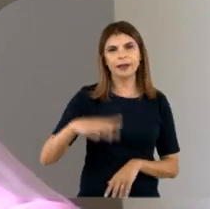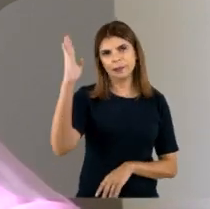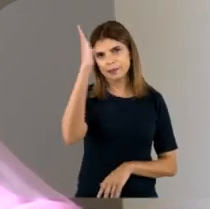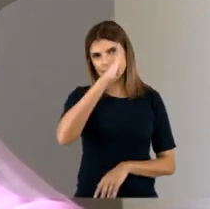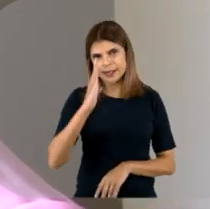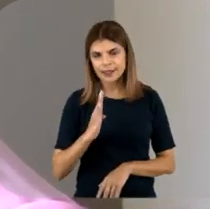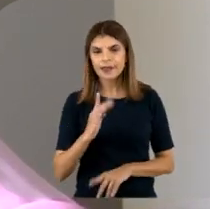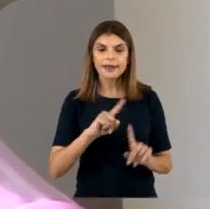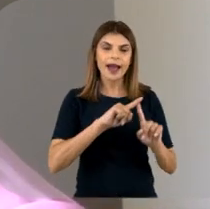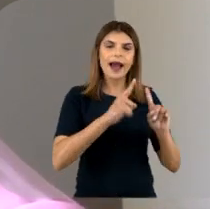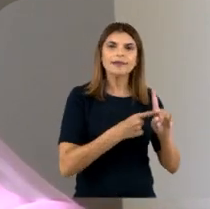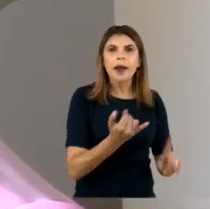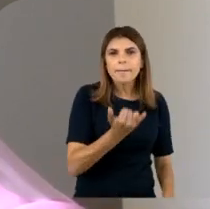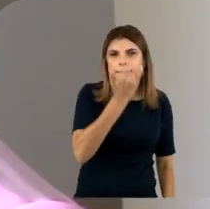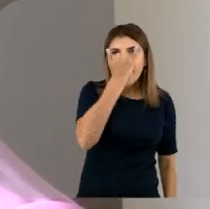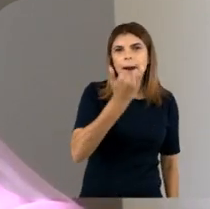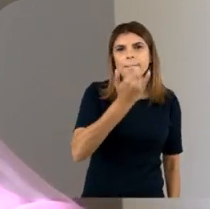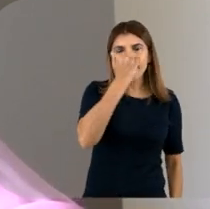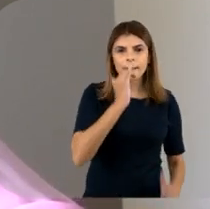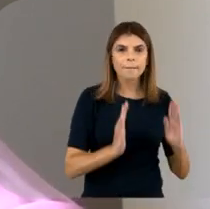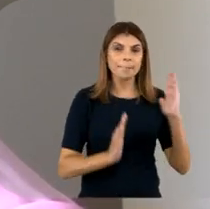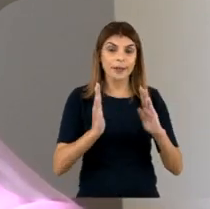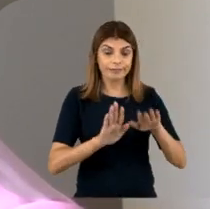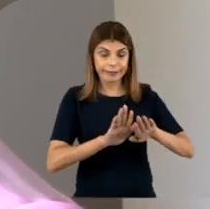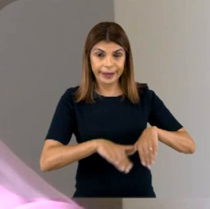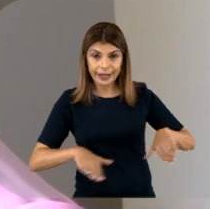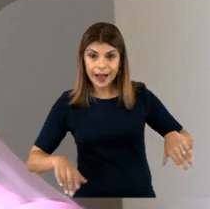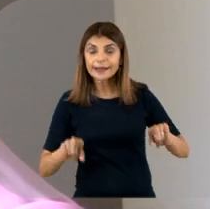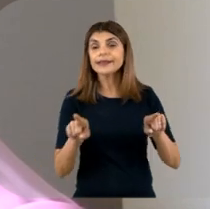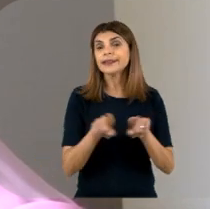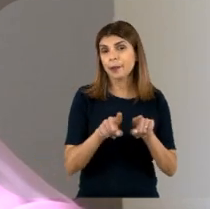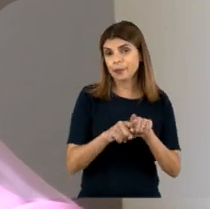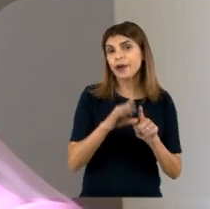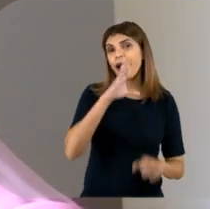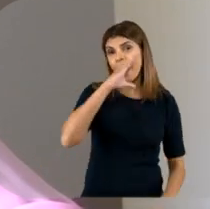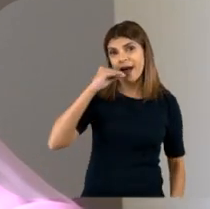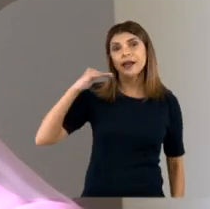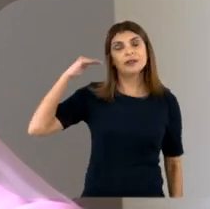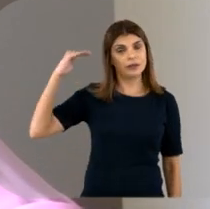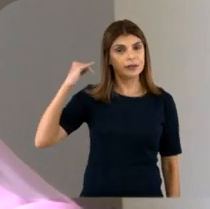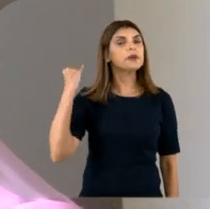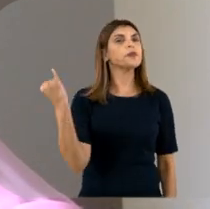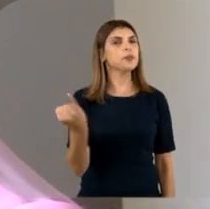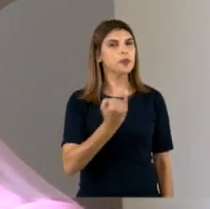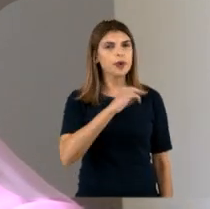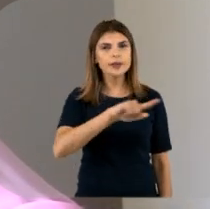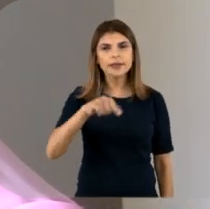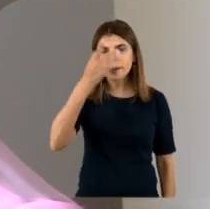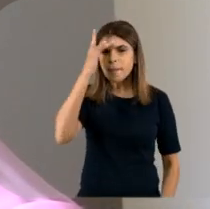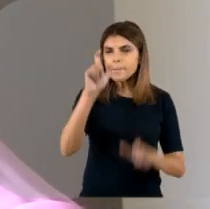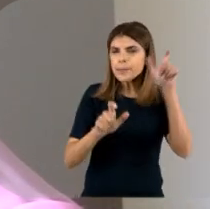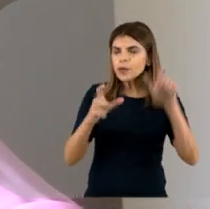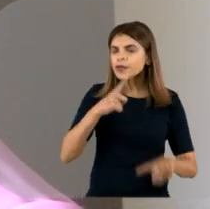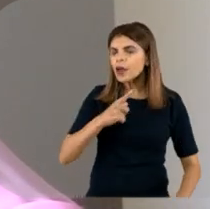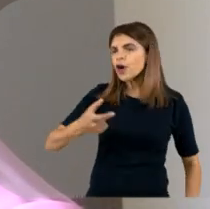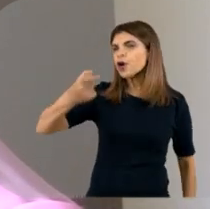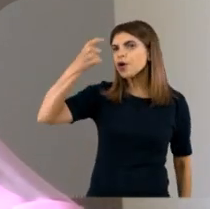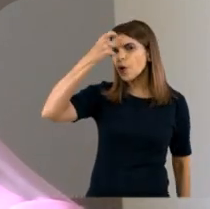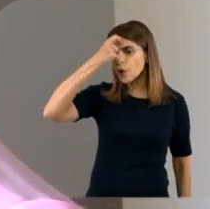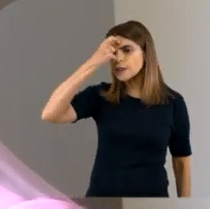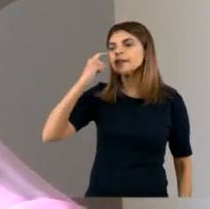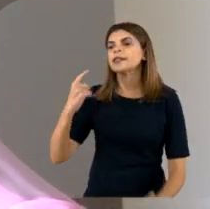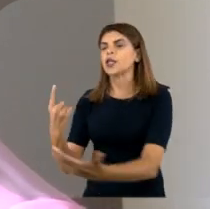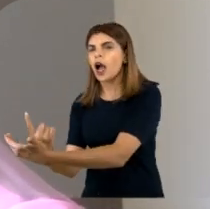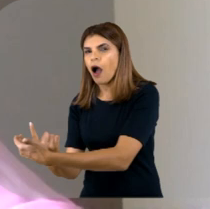no Brasil as gravidezes que ocorrem em crianças e adolescentes. Então é muito importante que essas pessoas